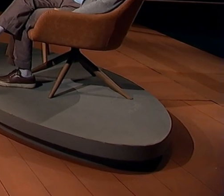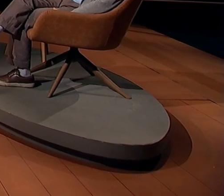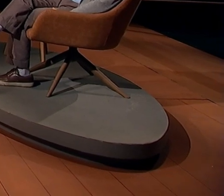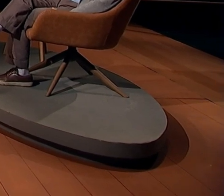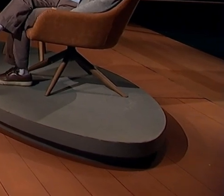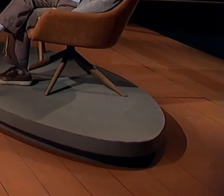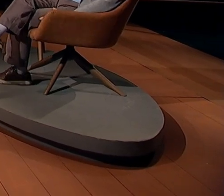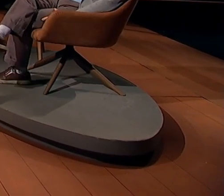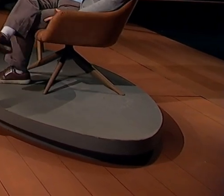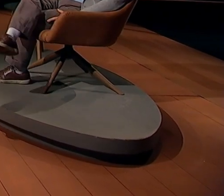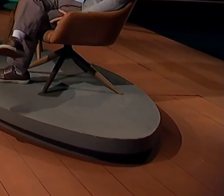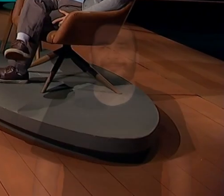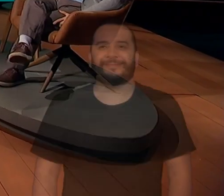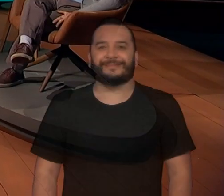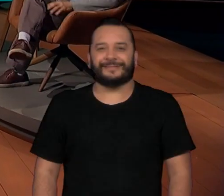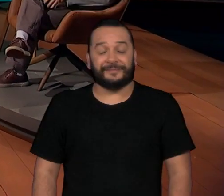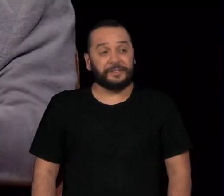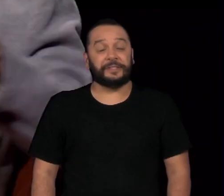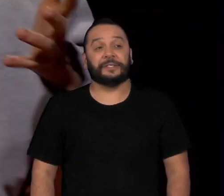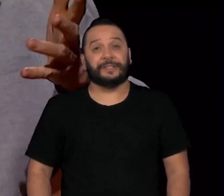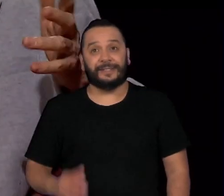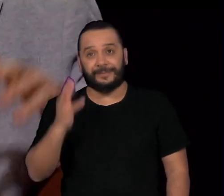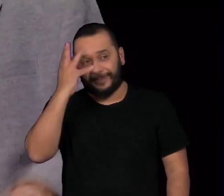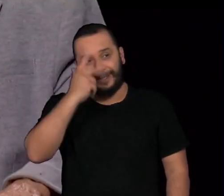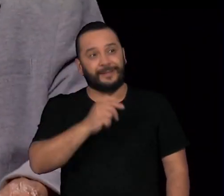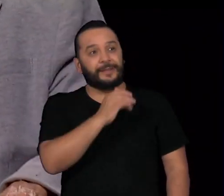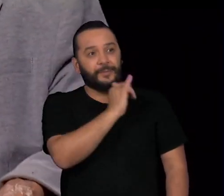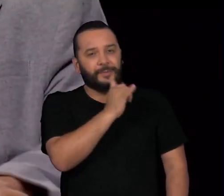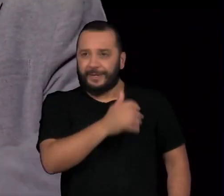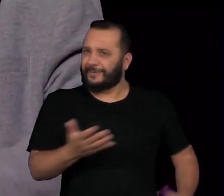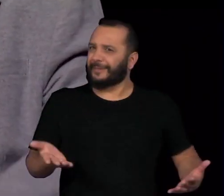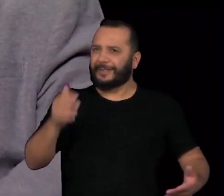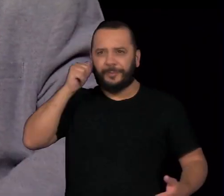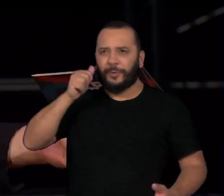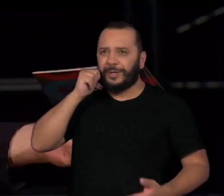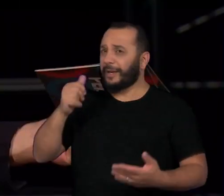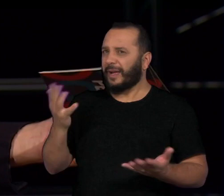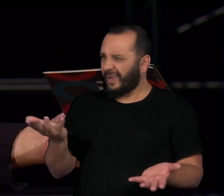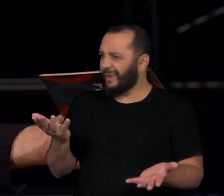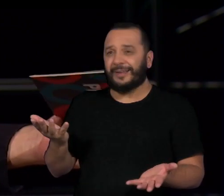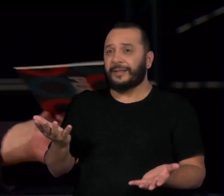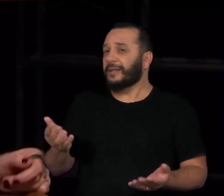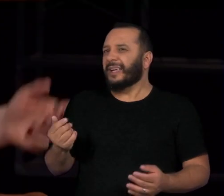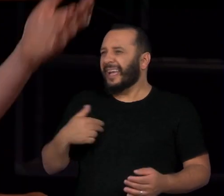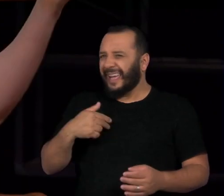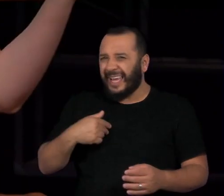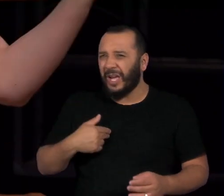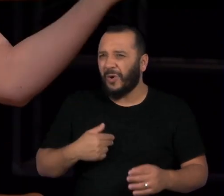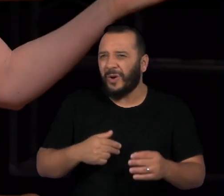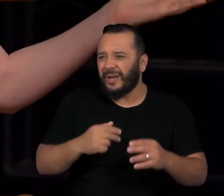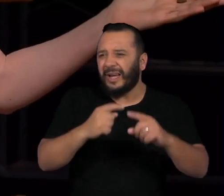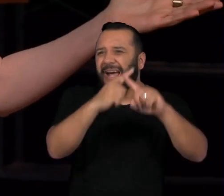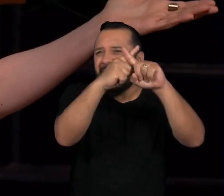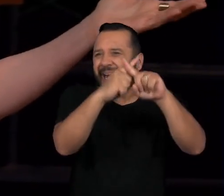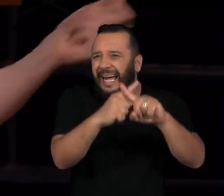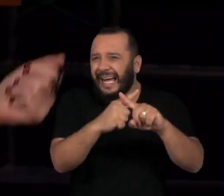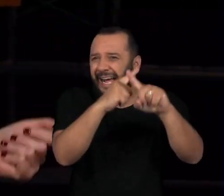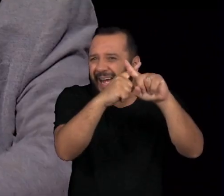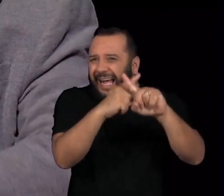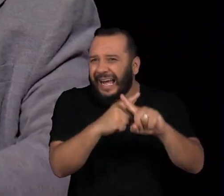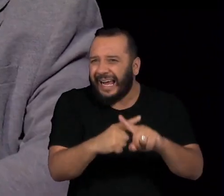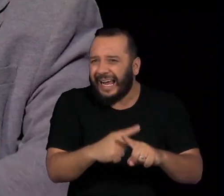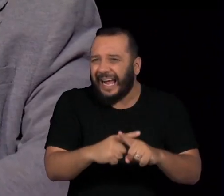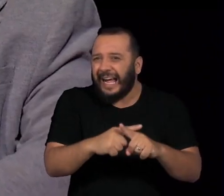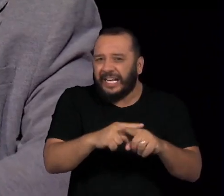gente que Belo depoimento uma mulher dessa precisa mais ganhar na loteria que coisa mais linda